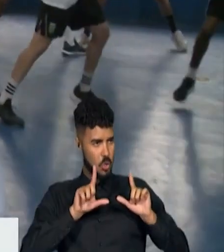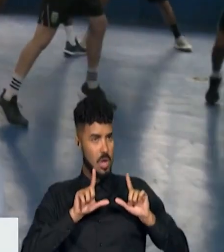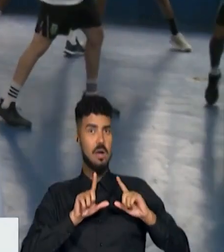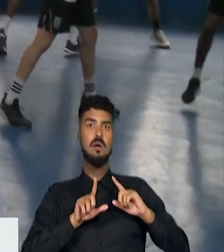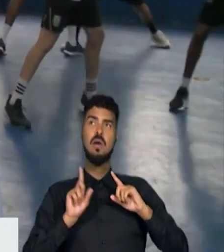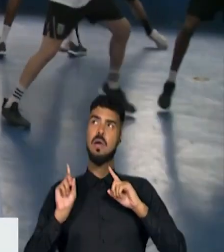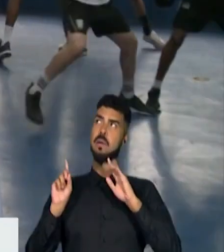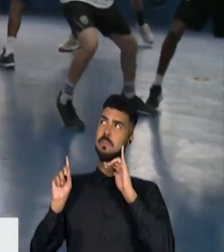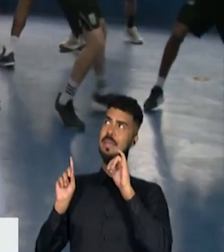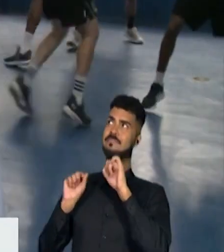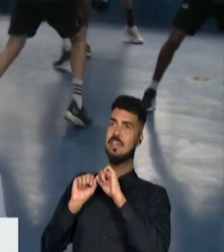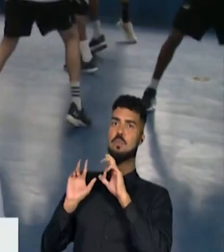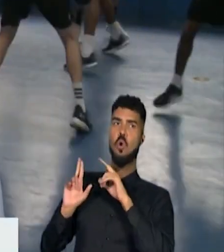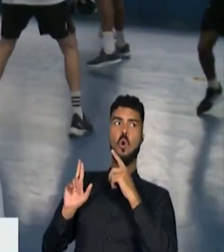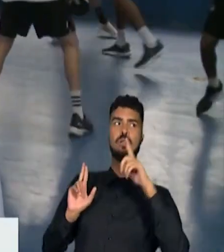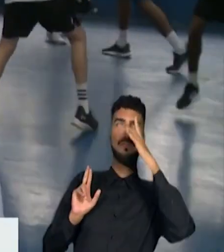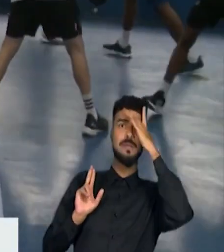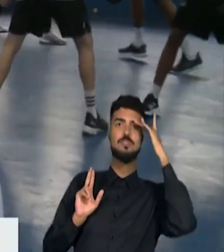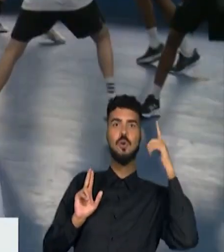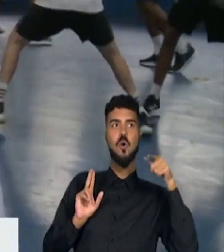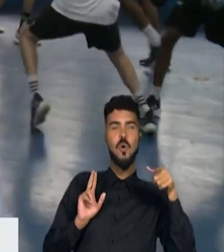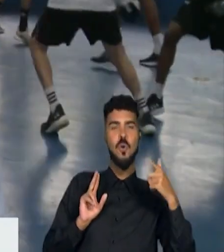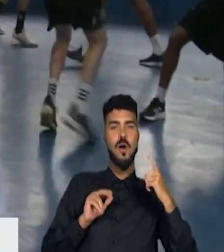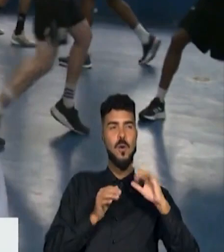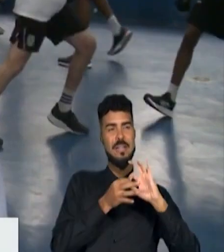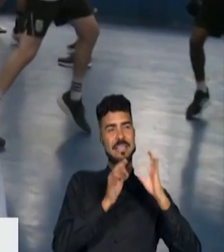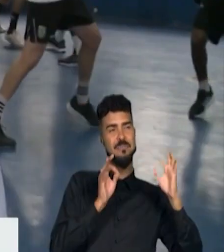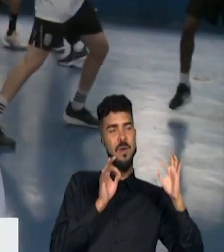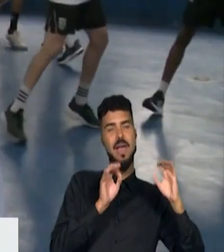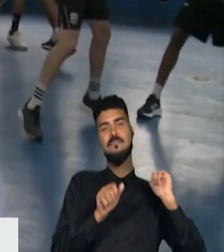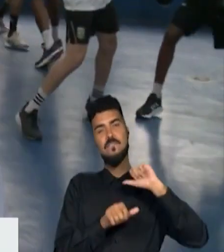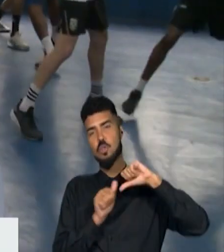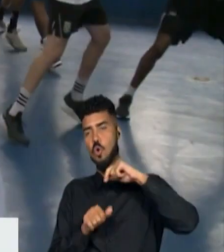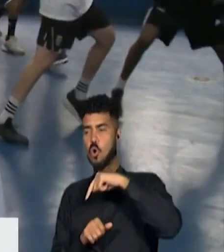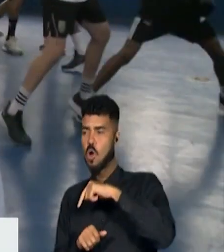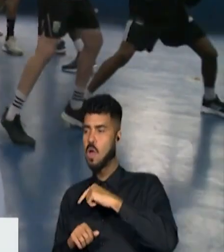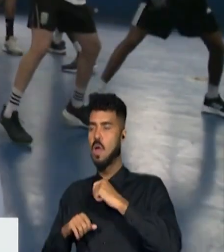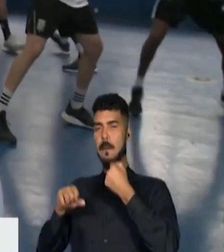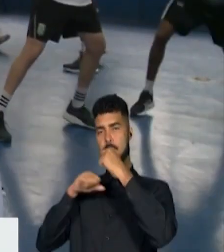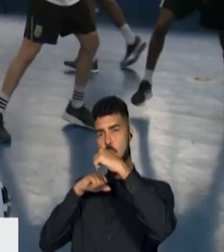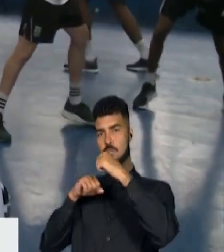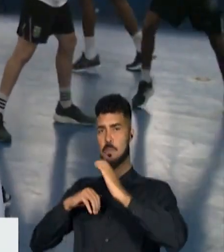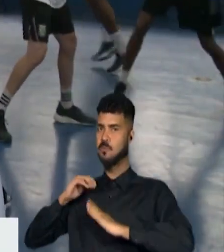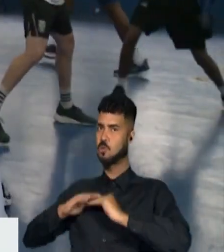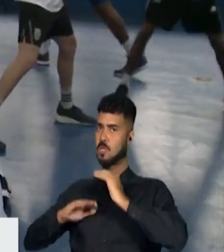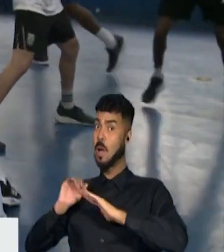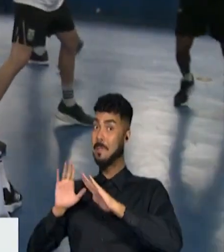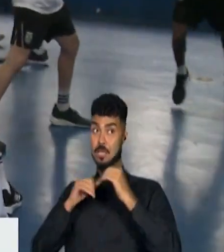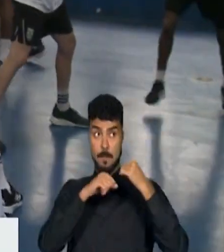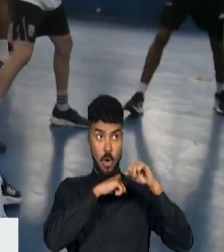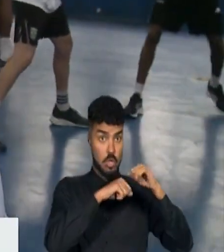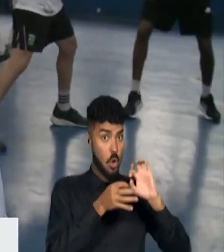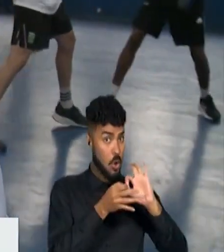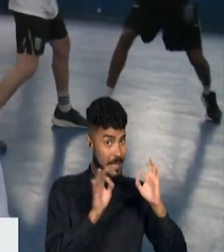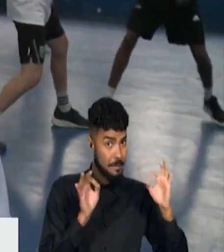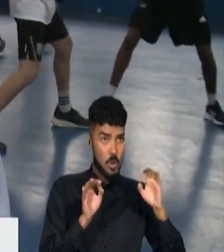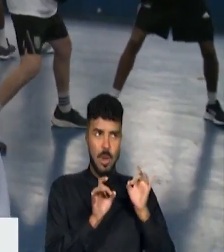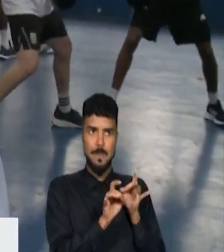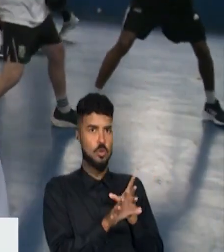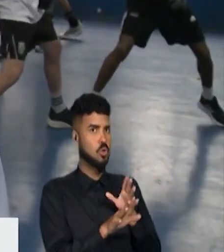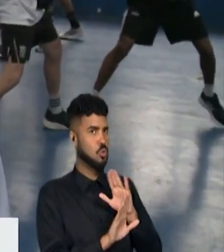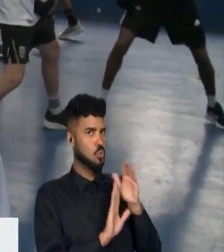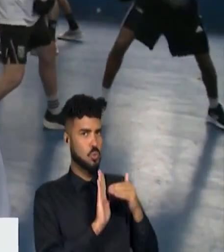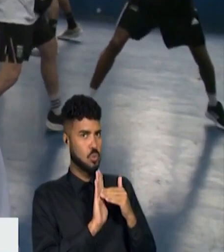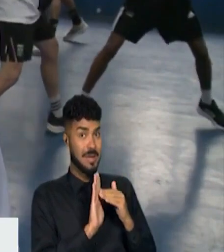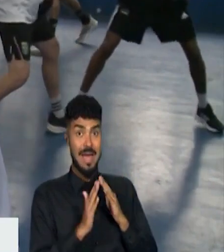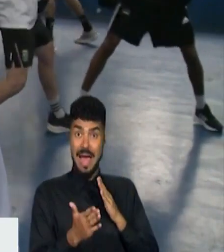medalhistas olímpicos e migrou para o boxe profissional, mas não deixou de vez o boxe olímpico. Tanto que até o ano que vem ela vai